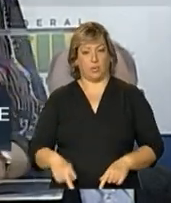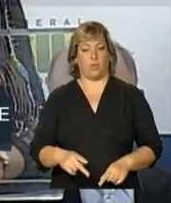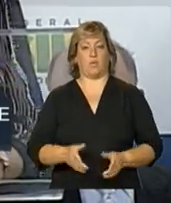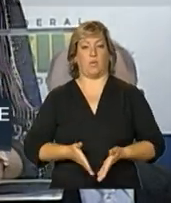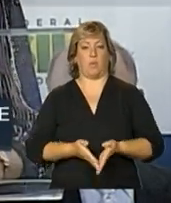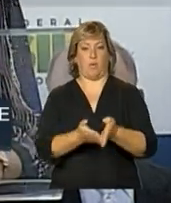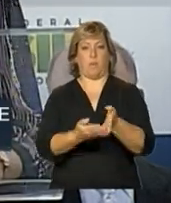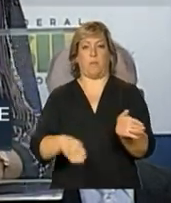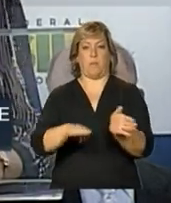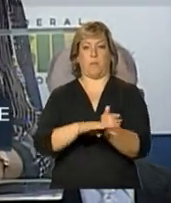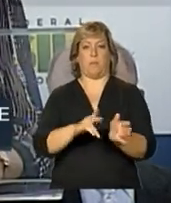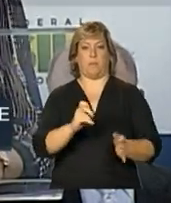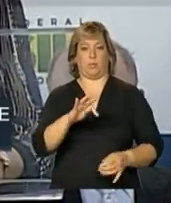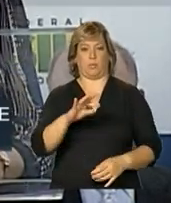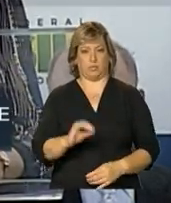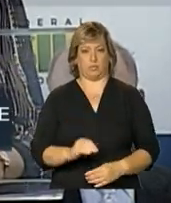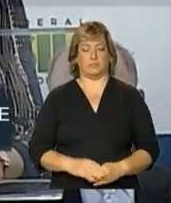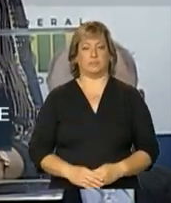Porto